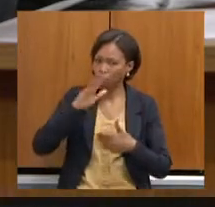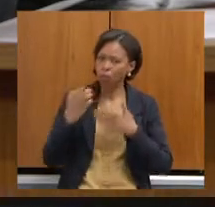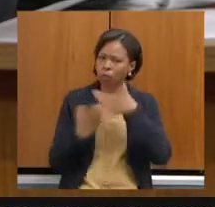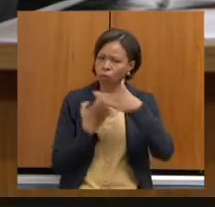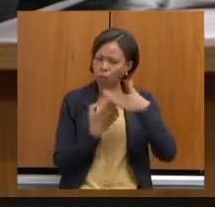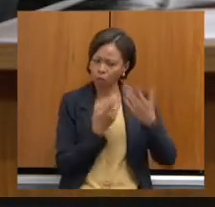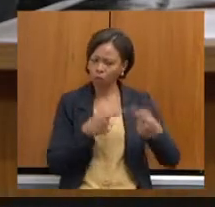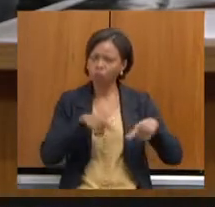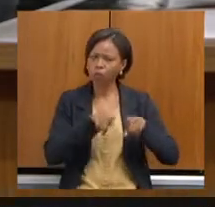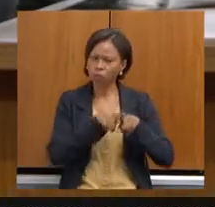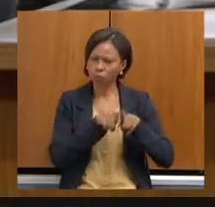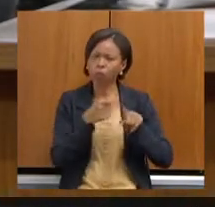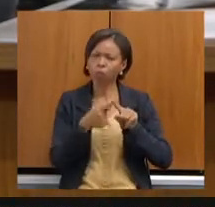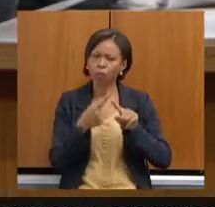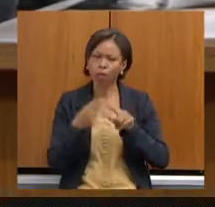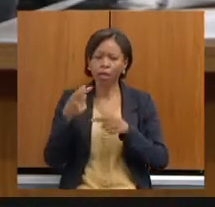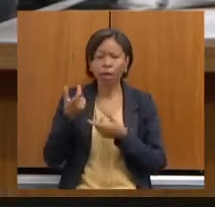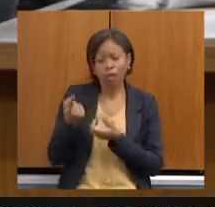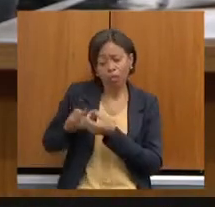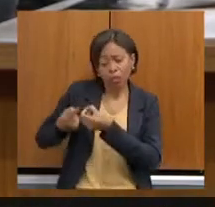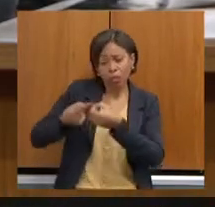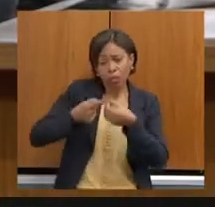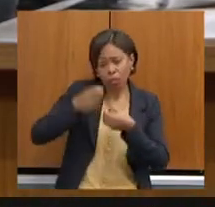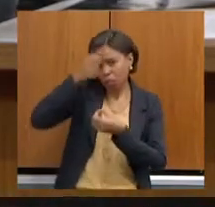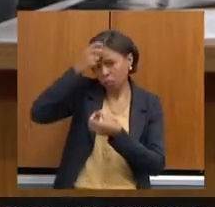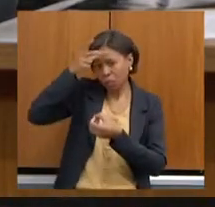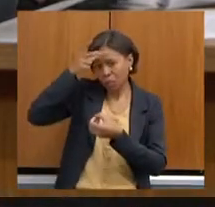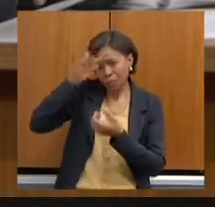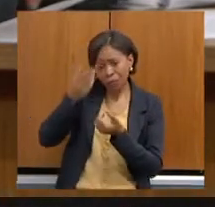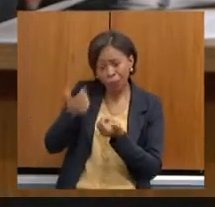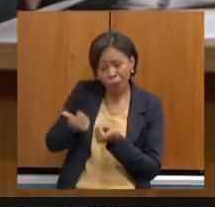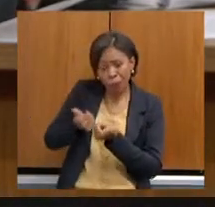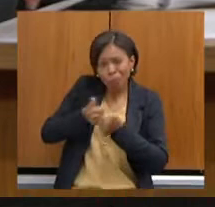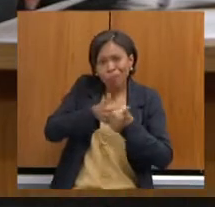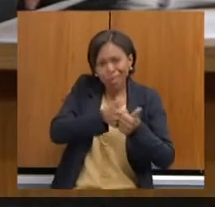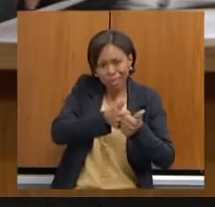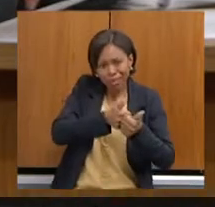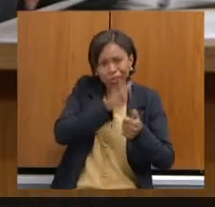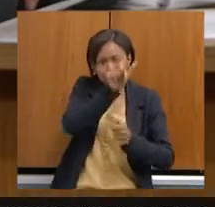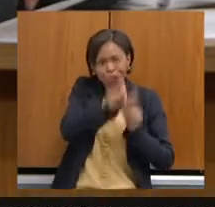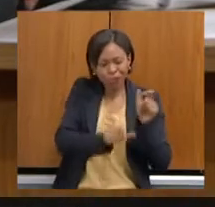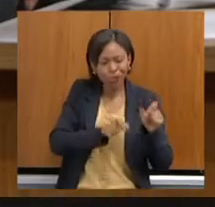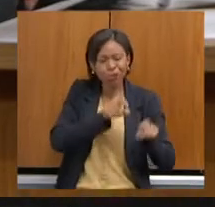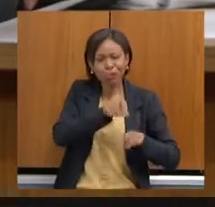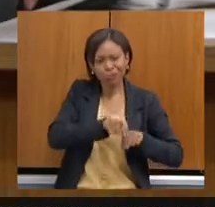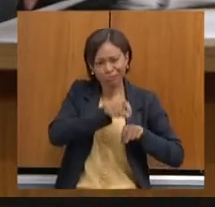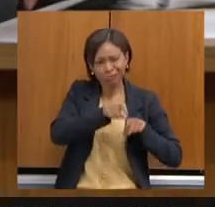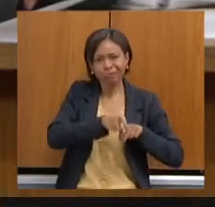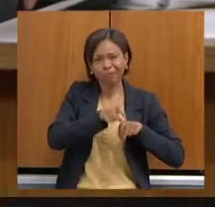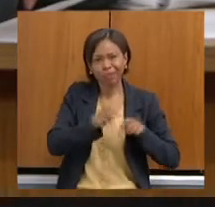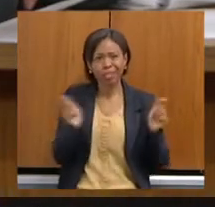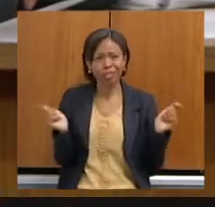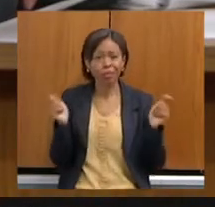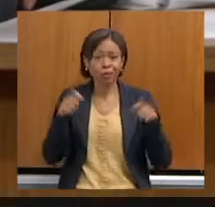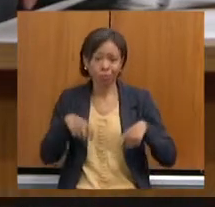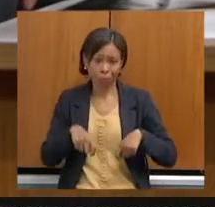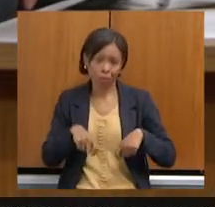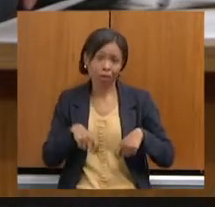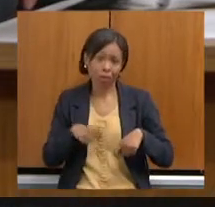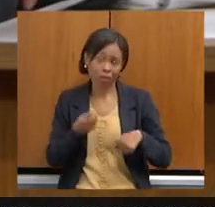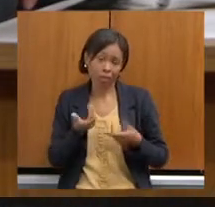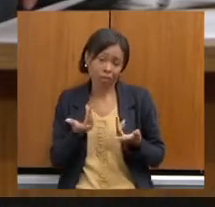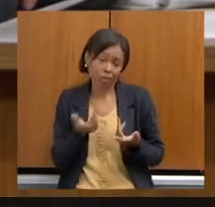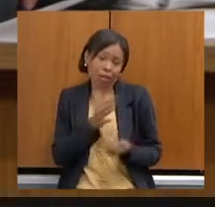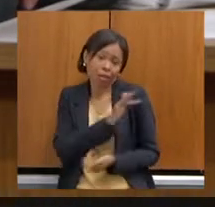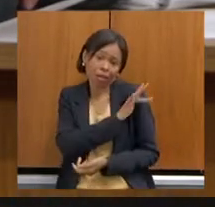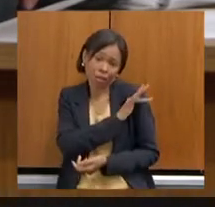mais próximos municípios estão muito mais próximos aos produtores e com certeza tem condição de fazer é você acha que eu já são e essa